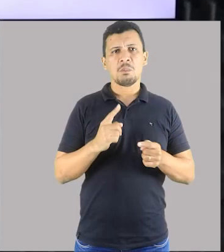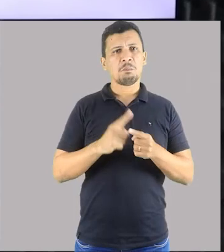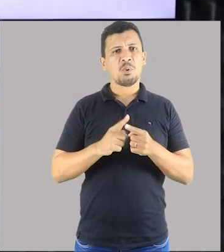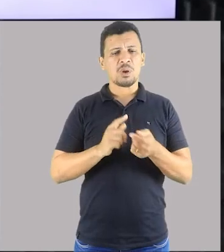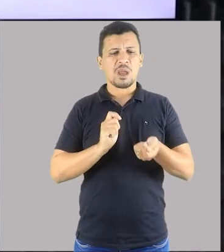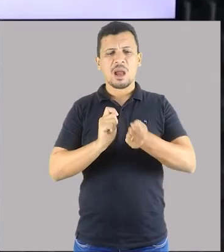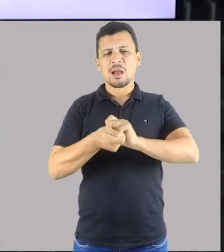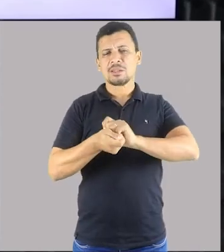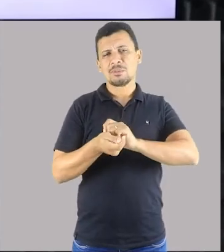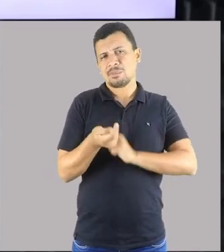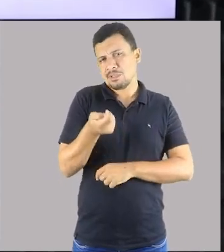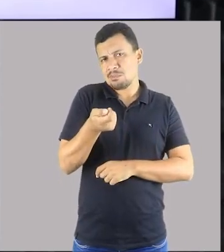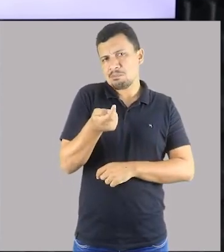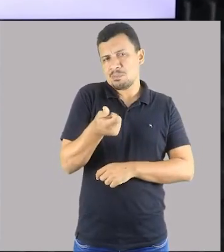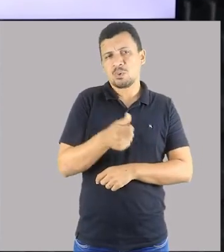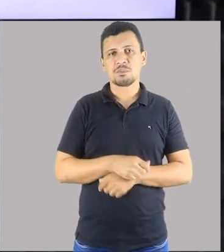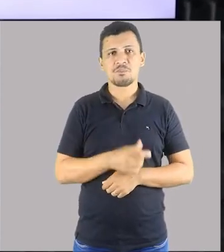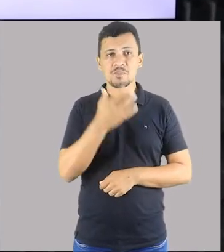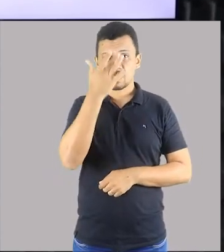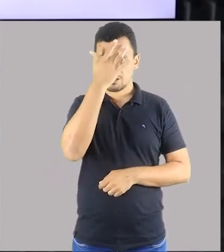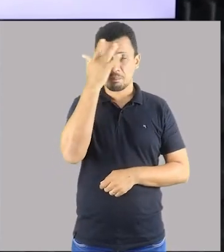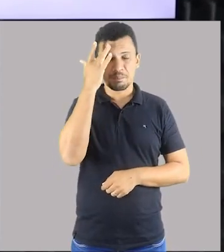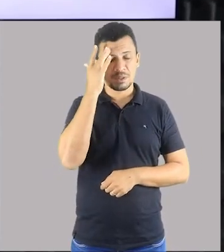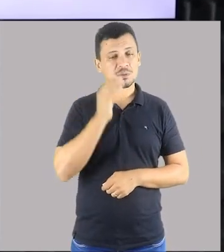poucas, quando a gente fala de um indivíduo que vem